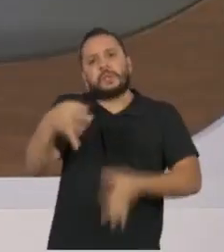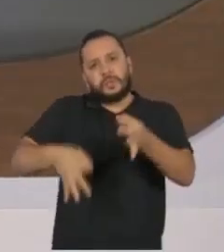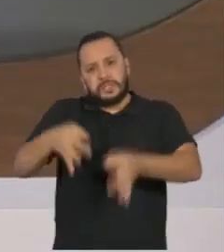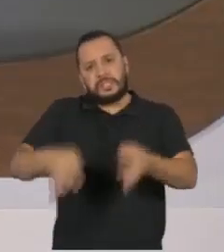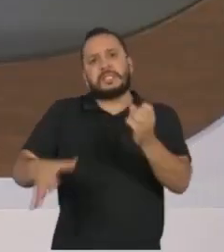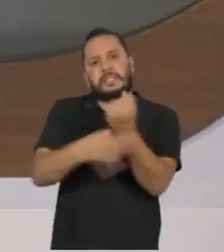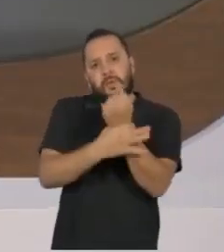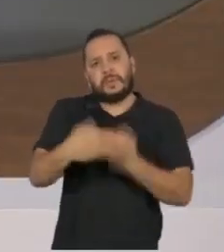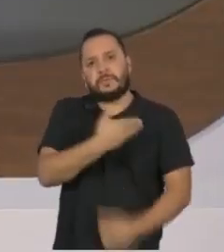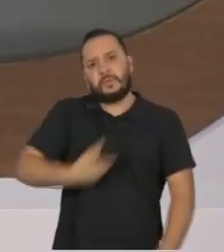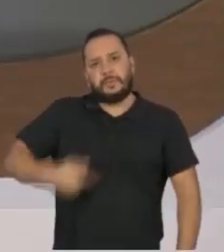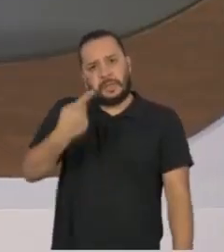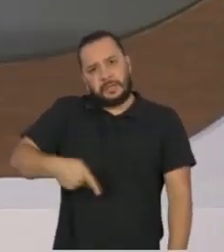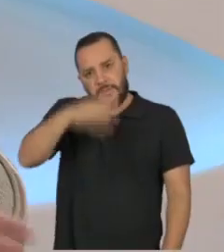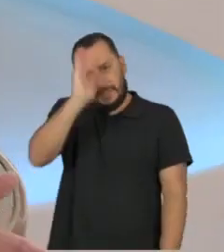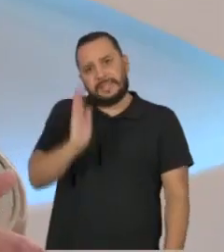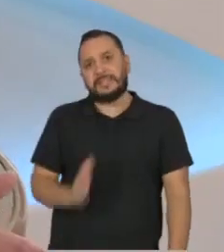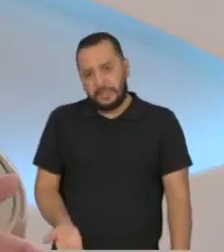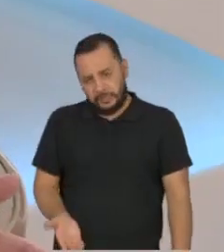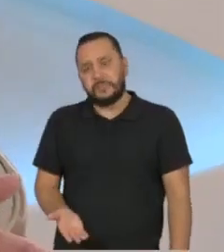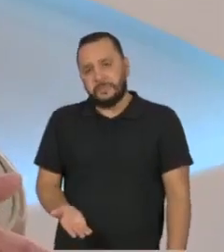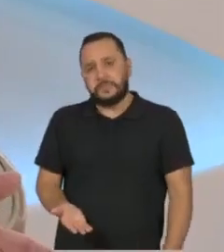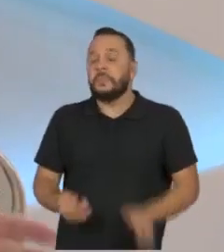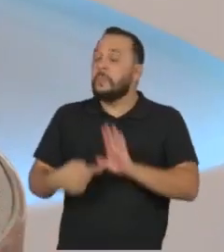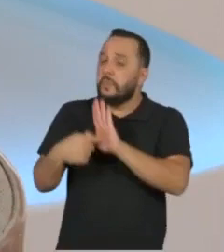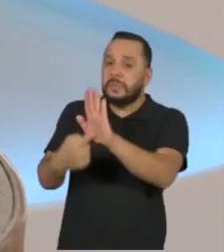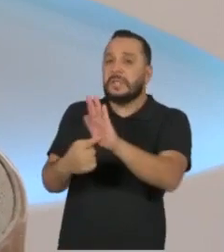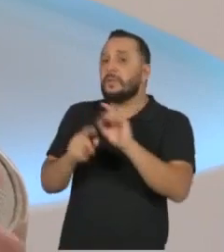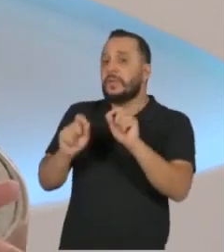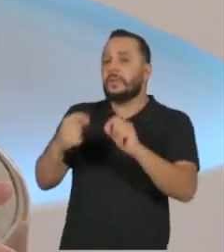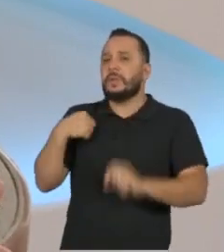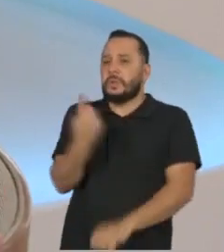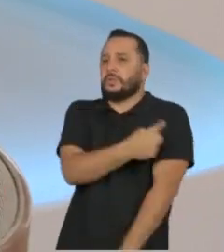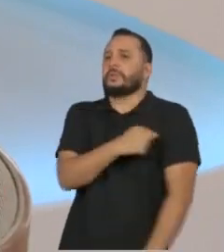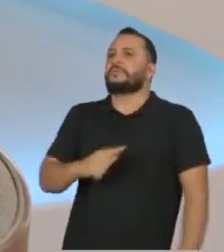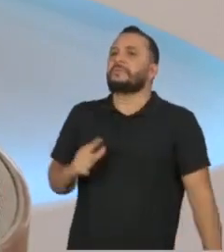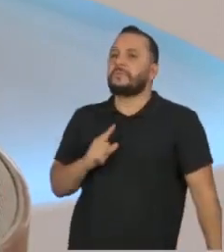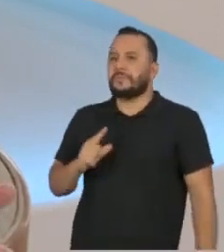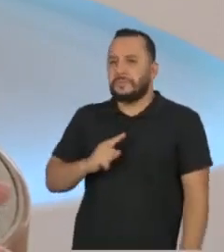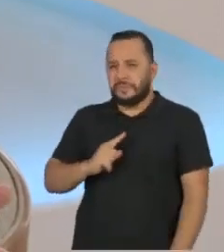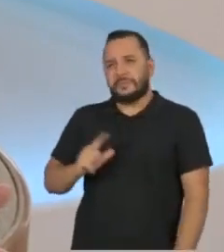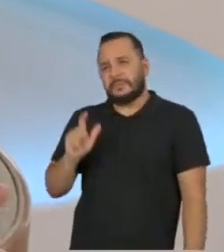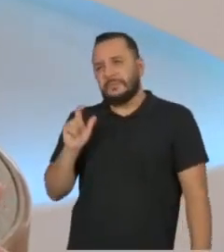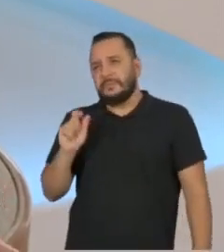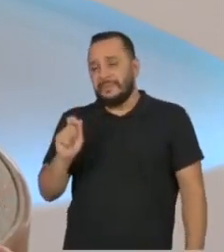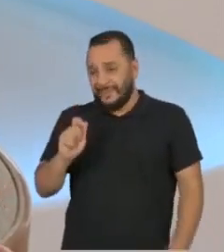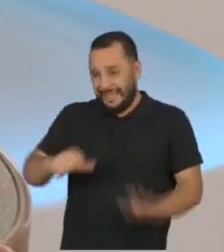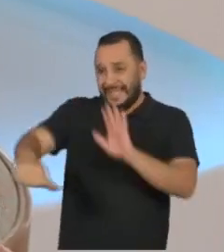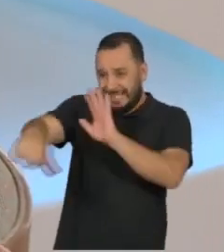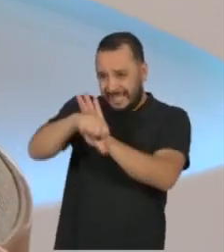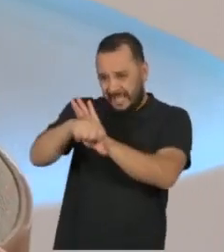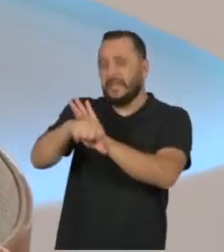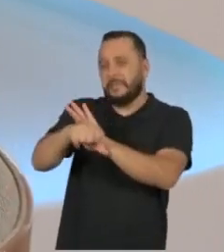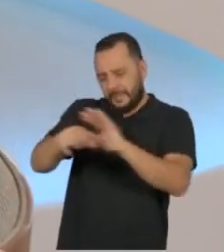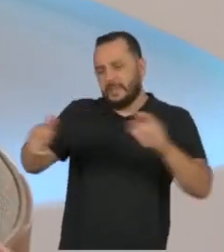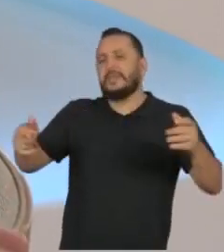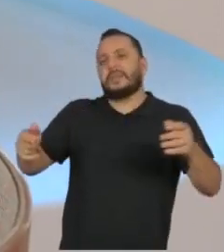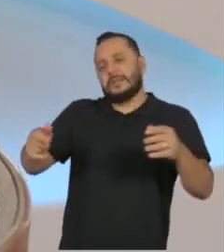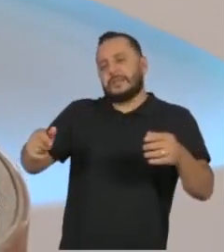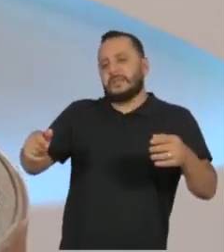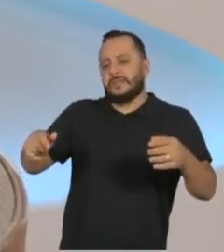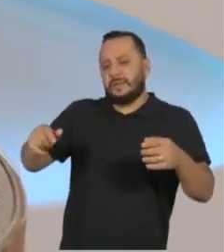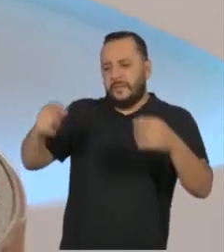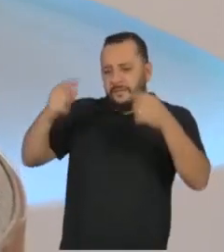segurança pública no país. Ilustrado pelo fato de nós termos aí uma queda sem precedentes